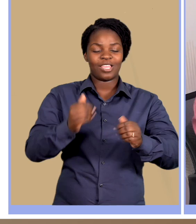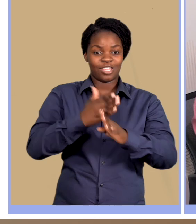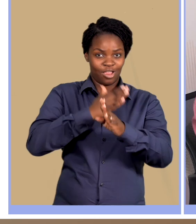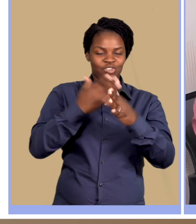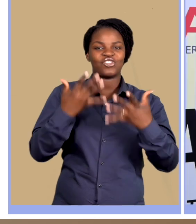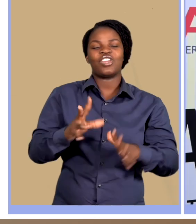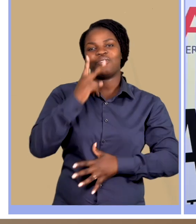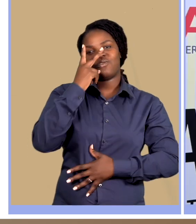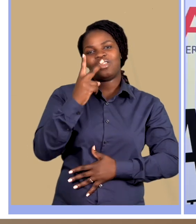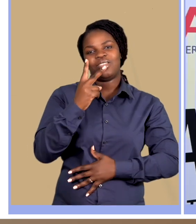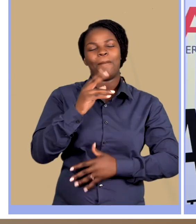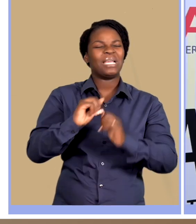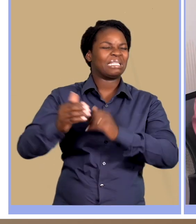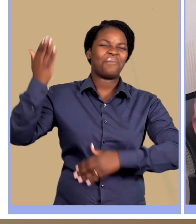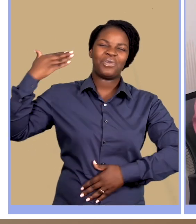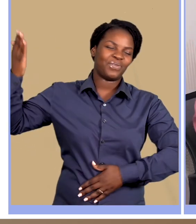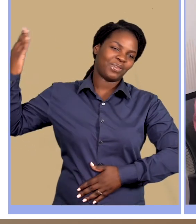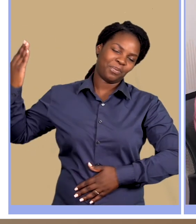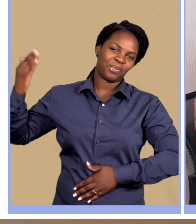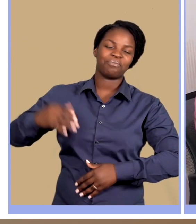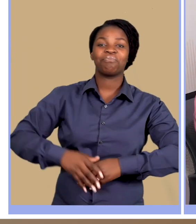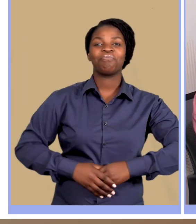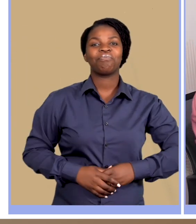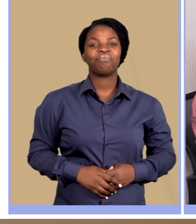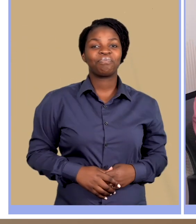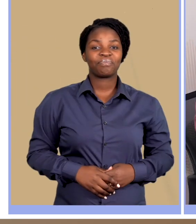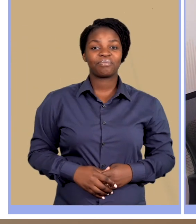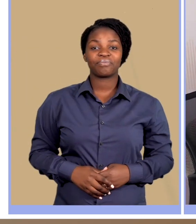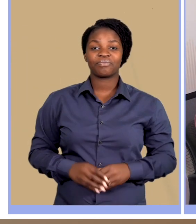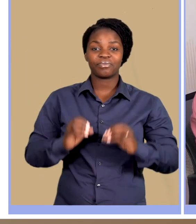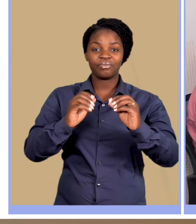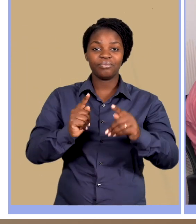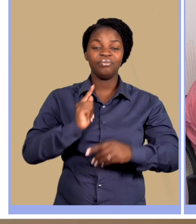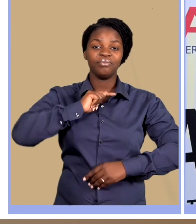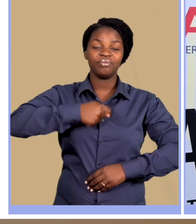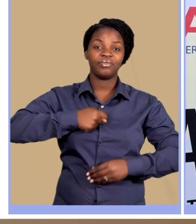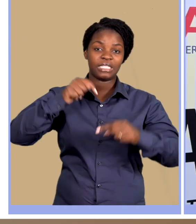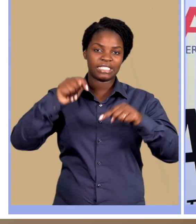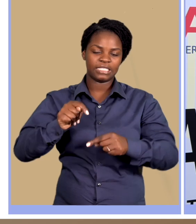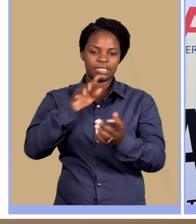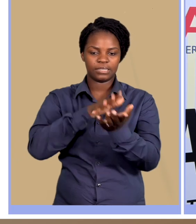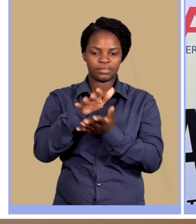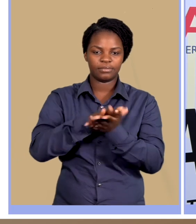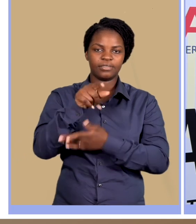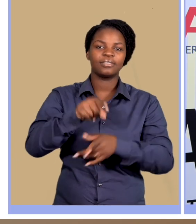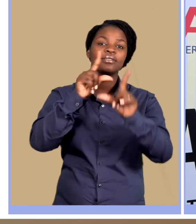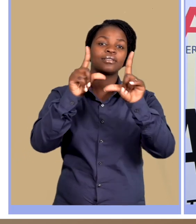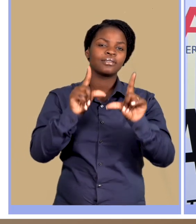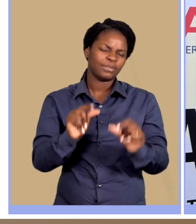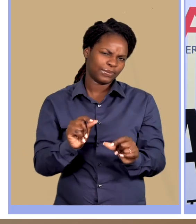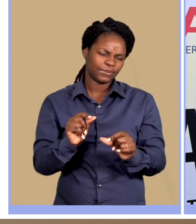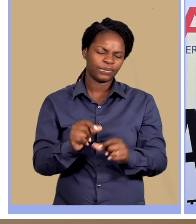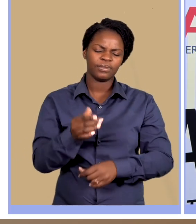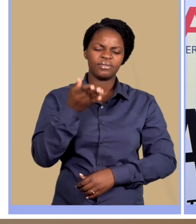percorrida. Exatamente, depois de muitos anos, né? É verdade. Bom, estamos novamente aqui para falarmos desta